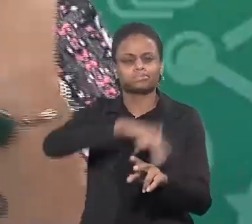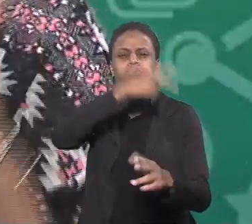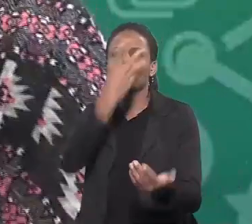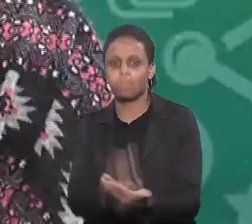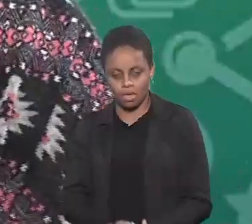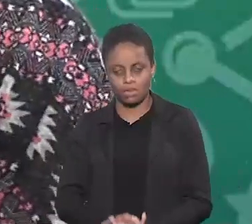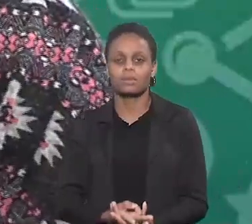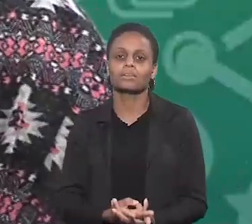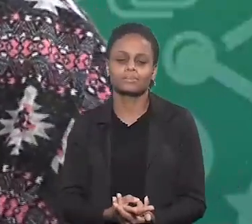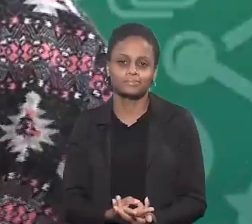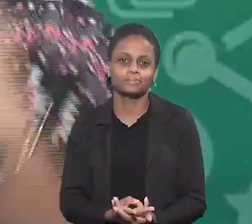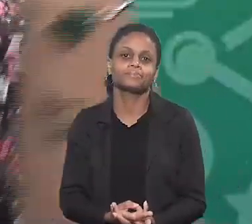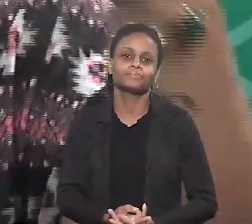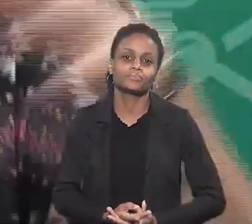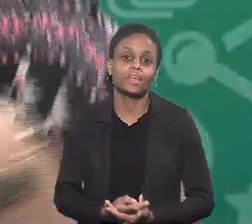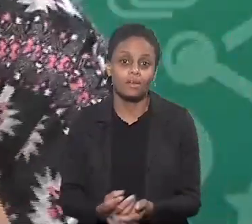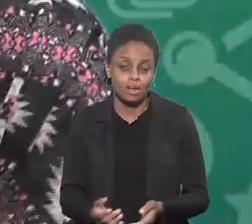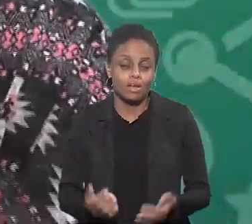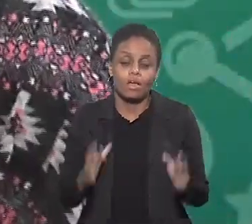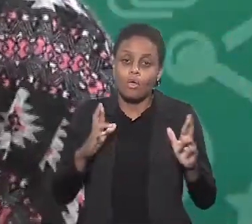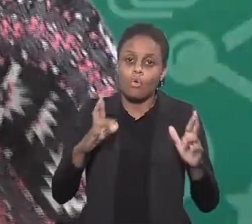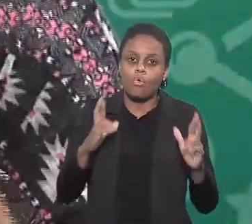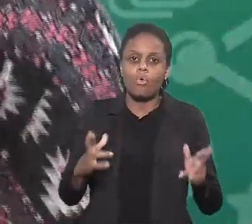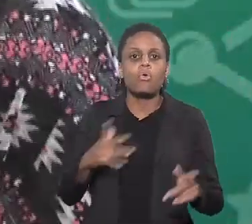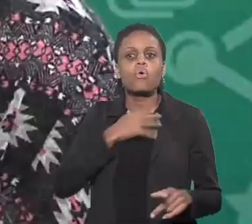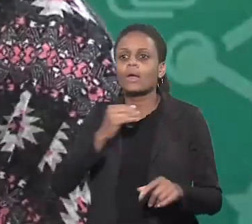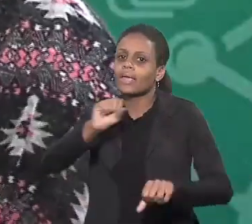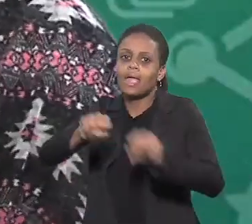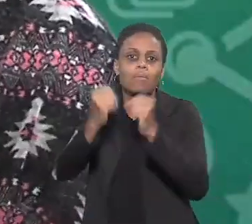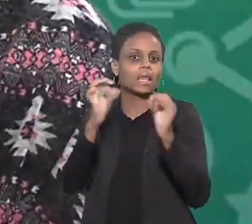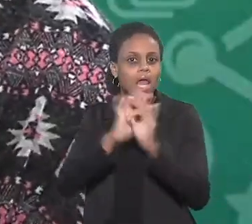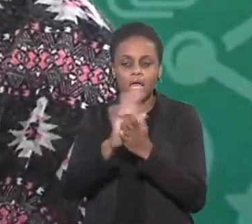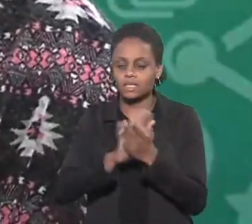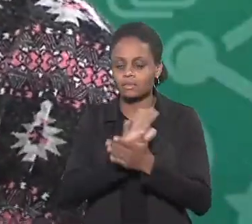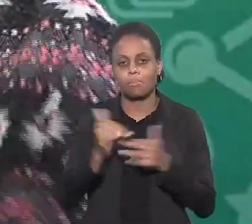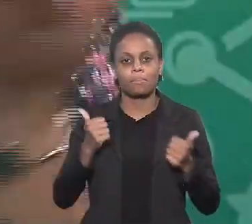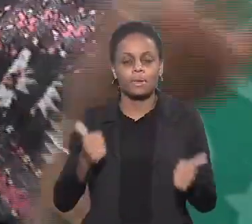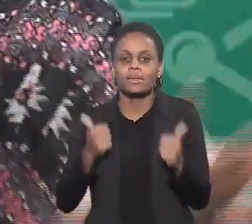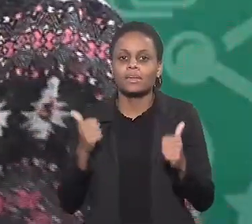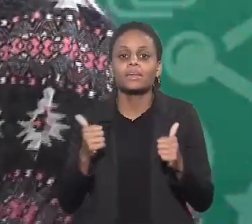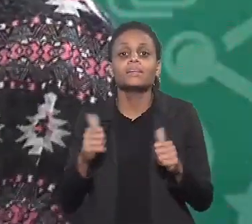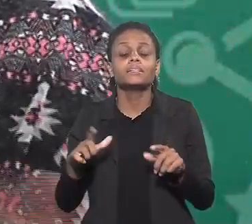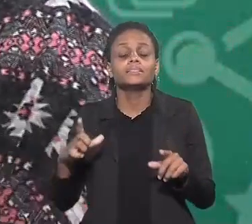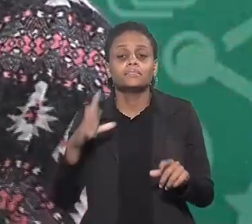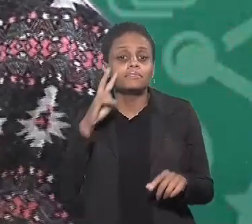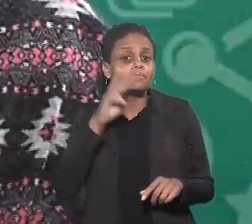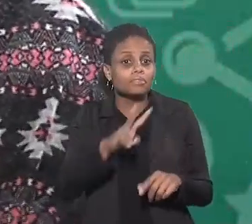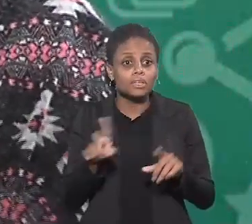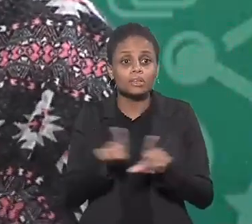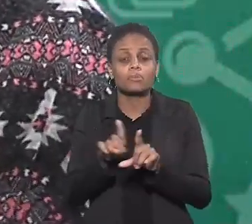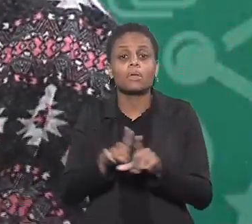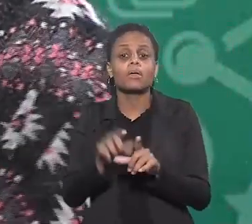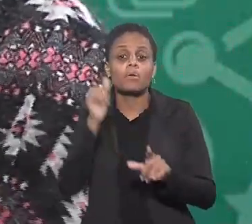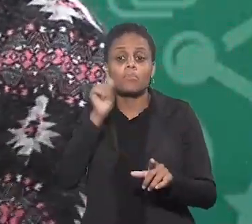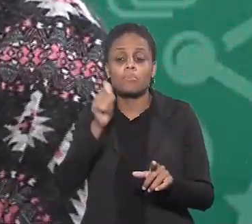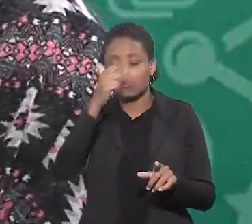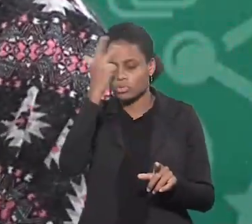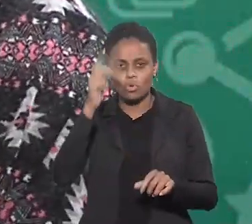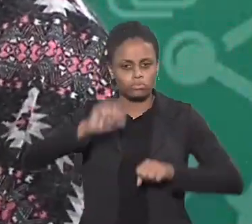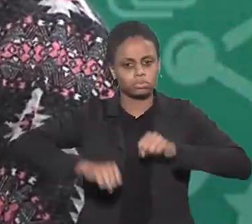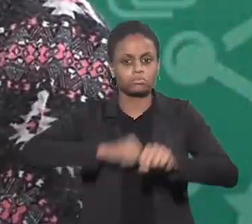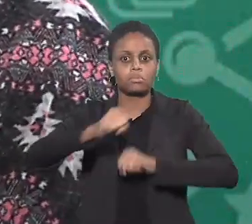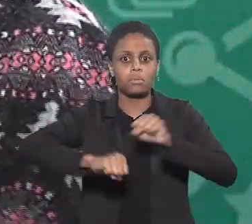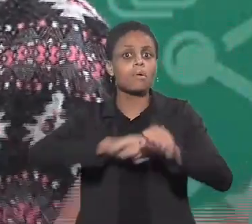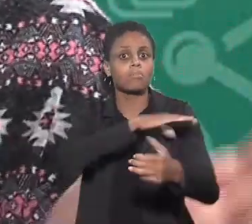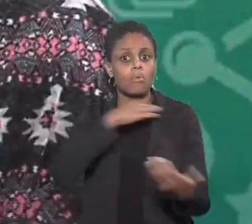capotei, machuquei toda. Dei sorte de não quebrar nada, de não quebrar dente. Mas e soube até que já uma ciclista morreu ali,